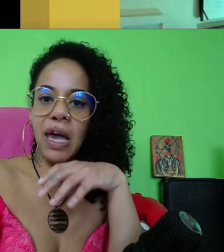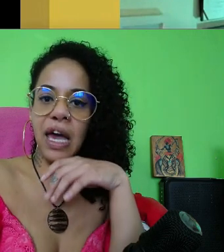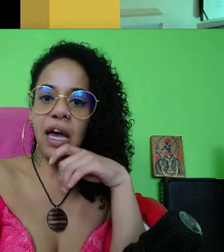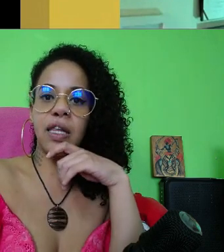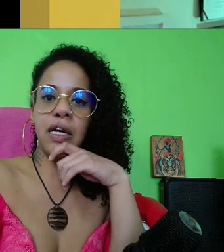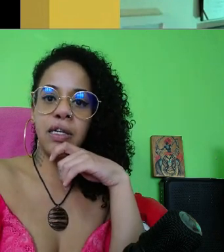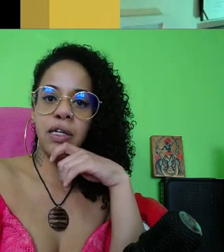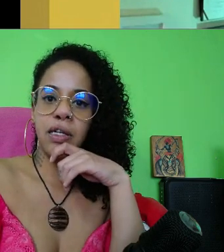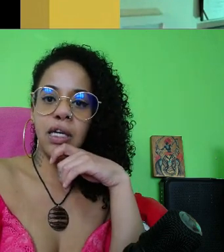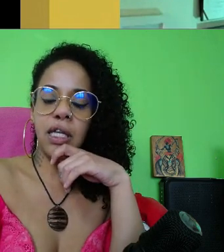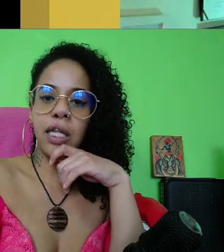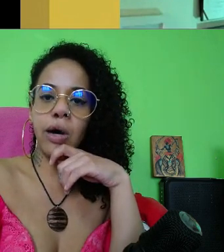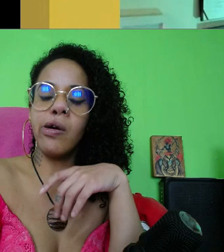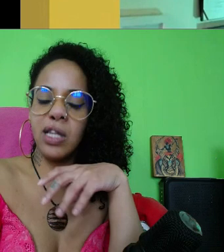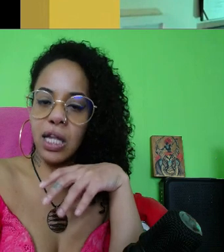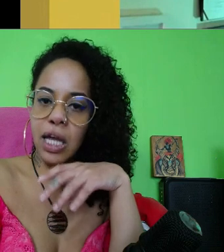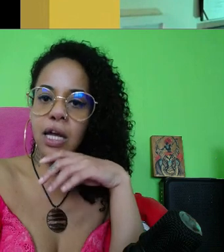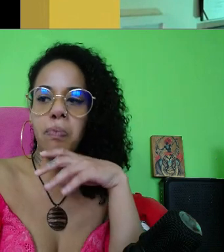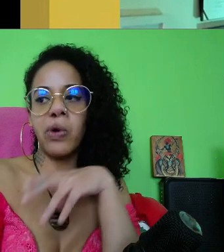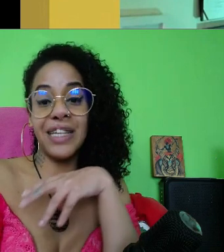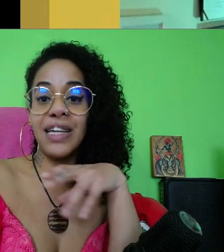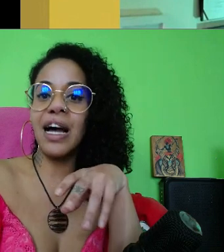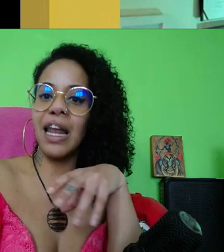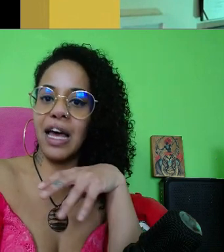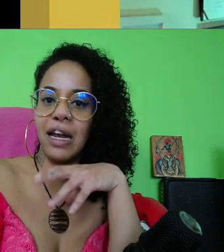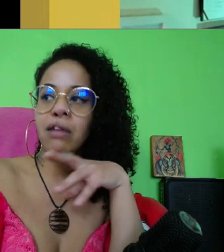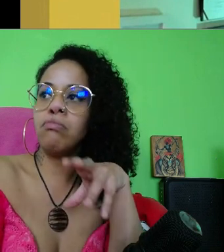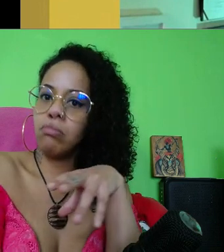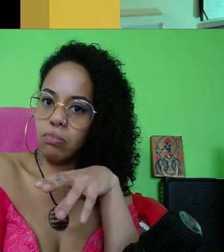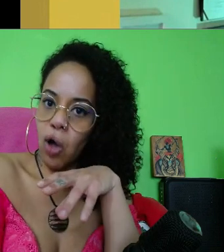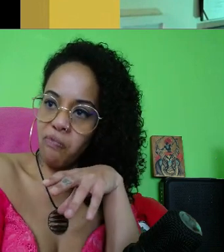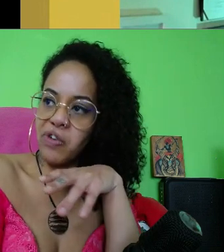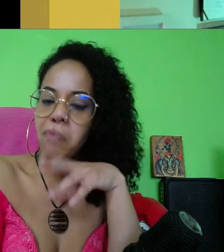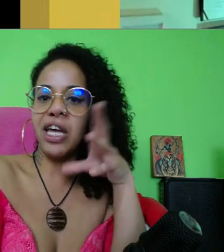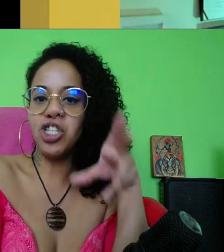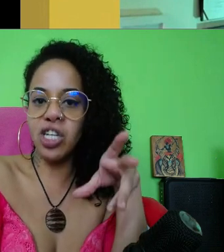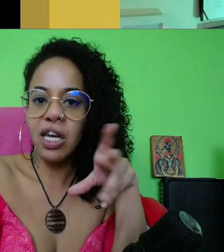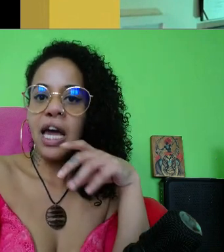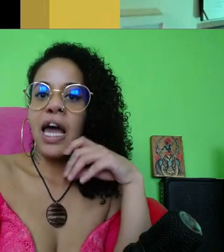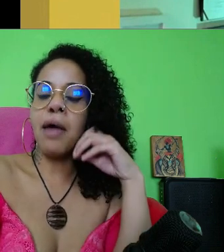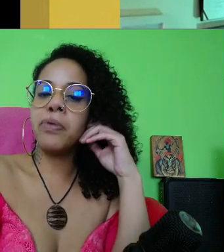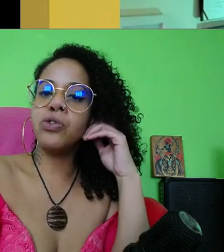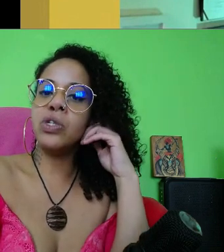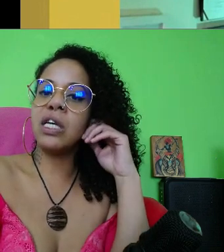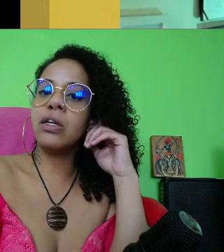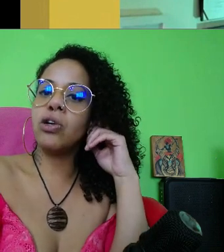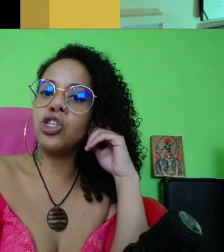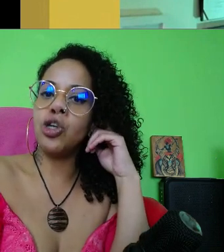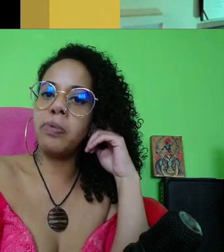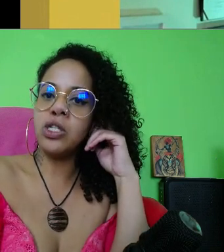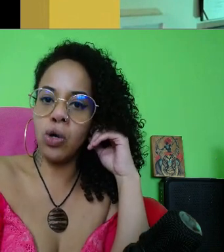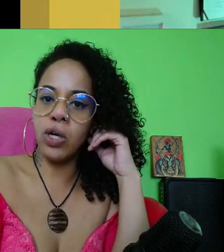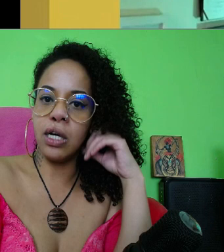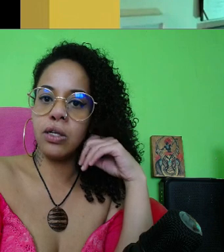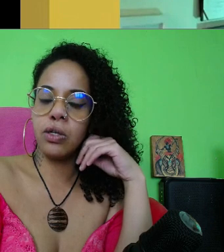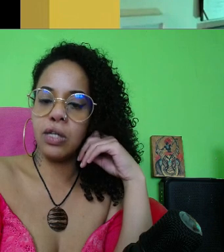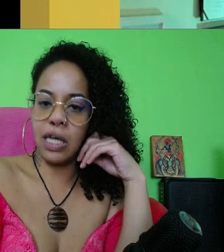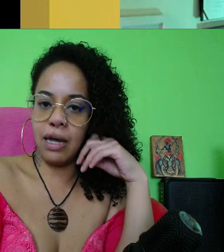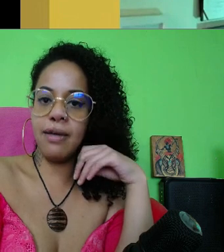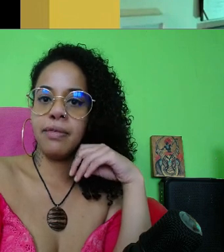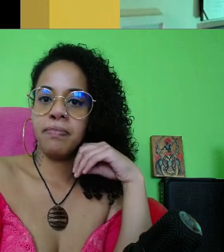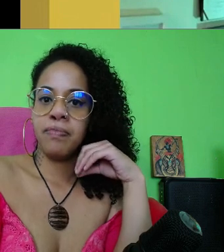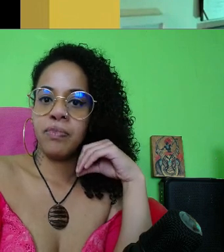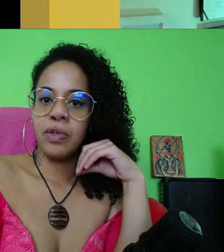fascistinha de merda entendeu eu entenderia porque essa galera obviamente reproduz a ideologia opressora